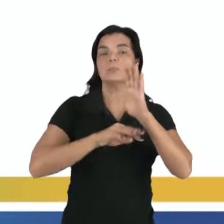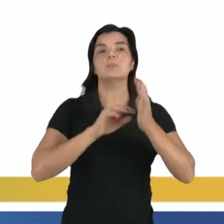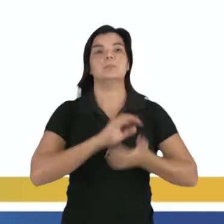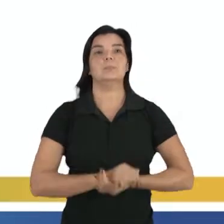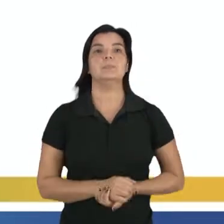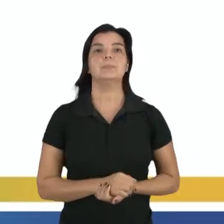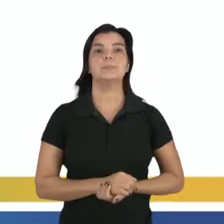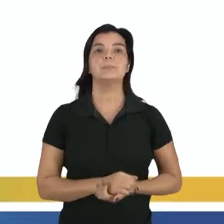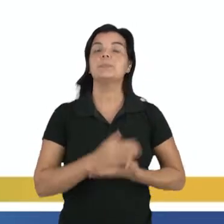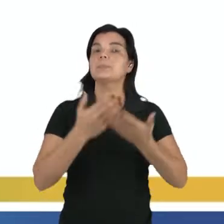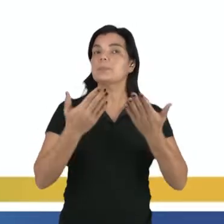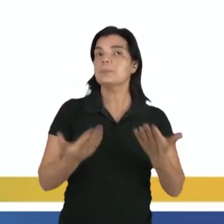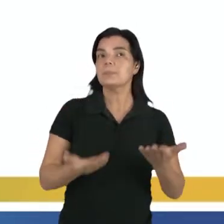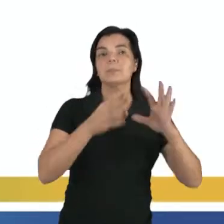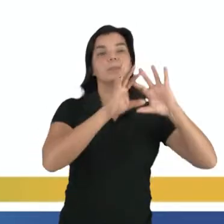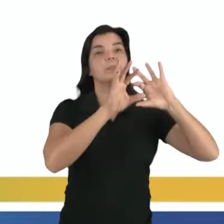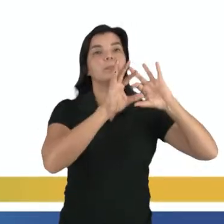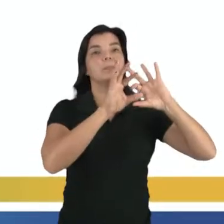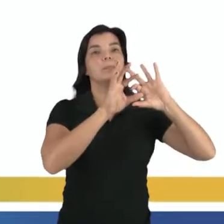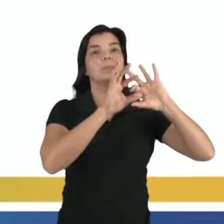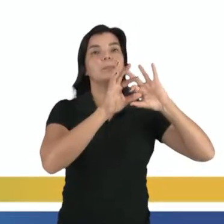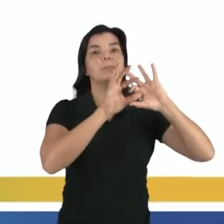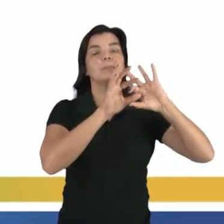sentidos da textualidade.